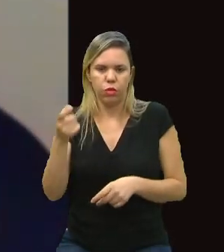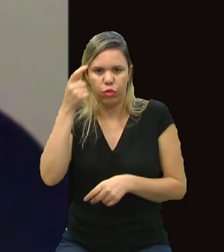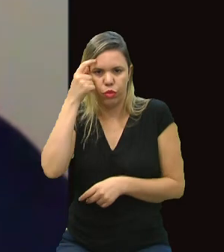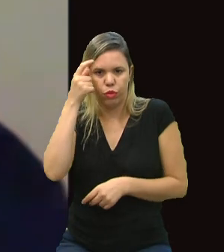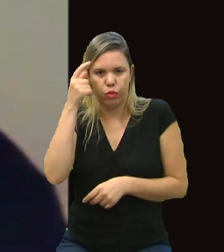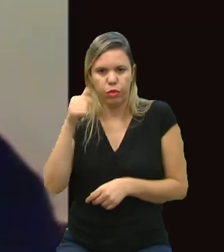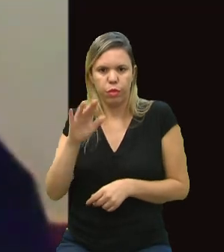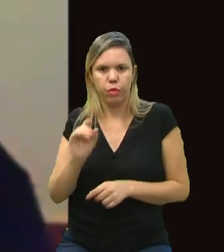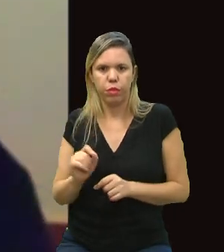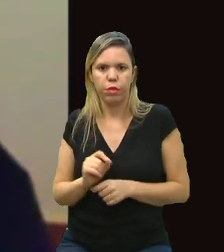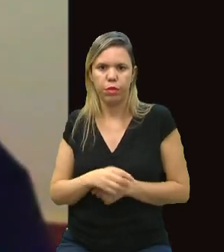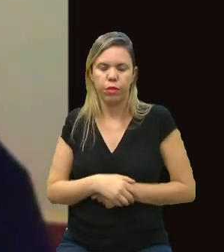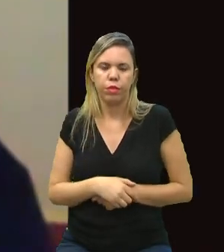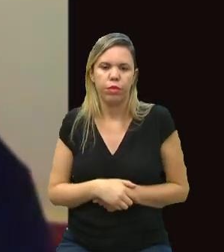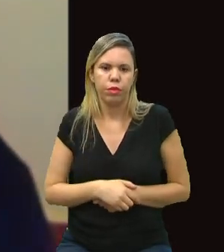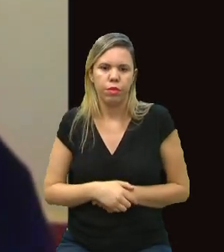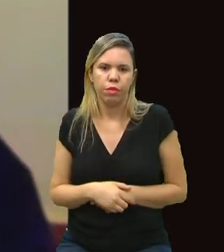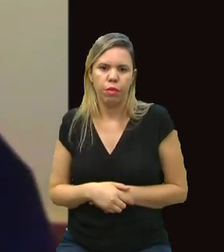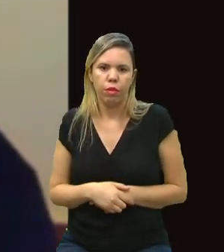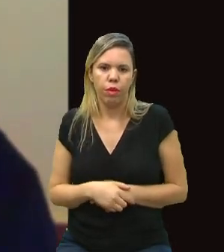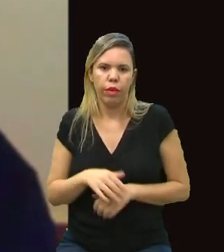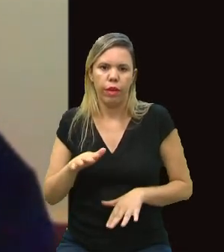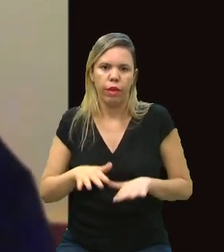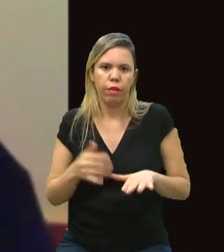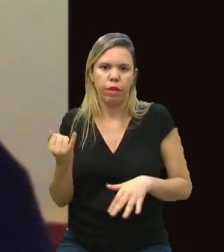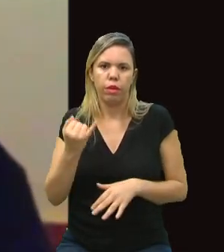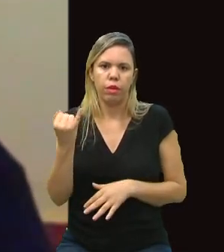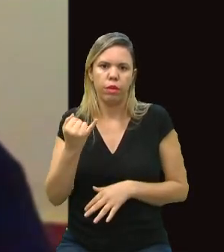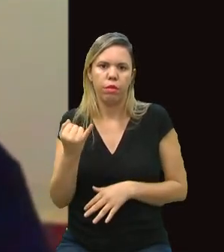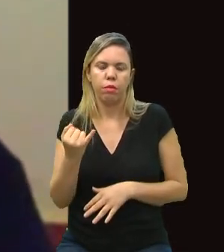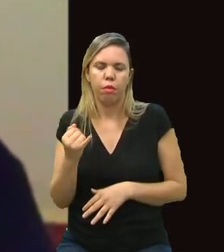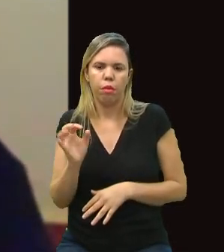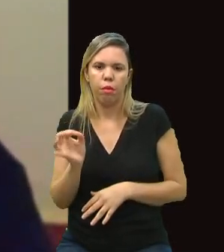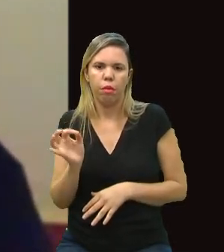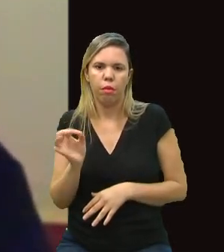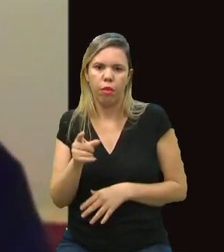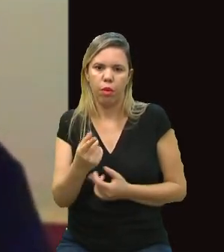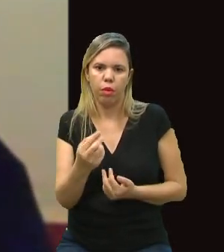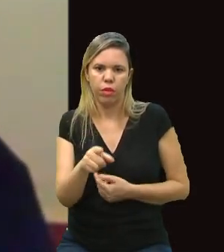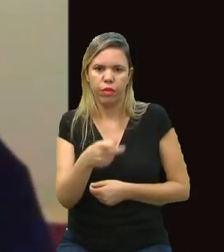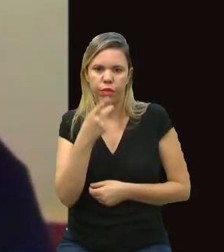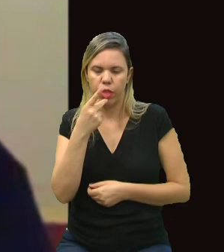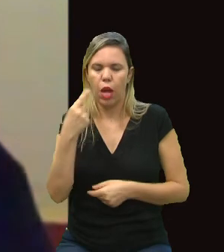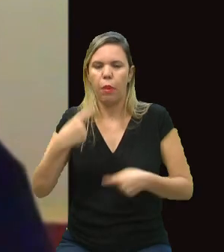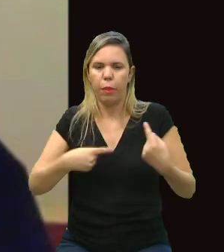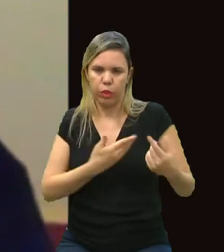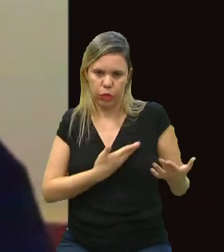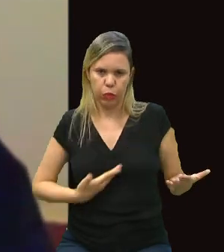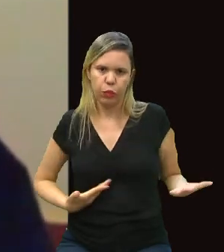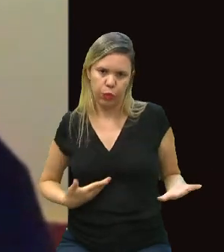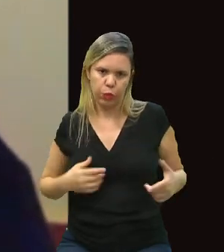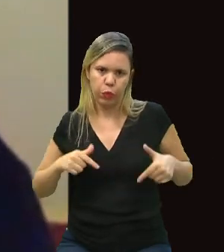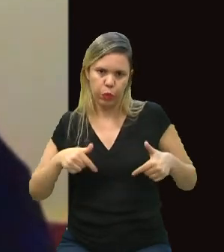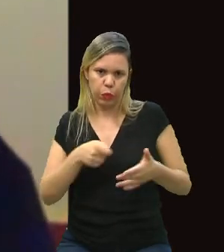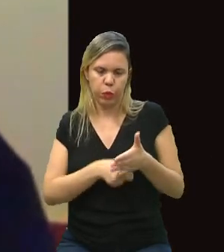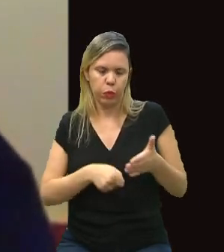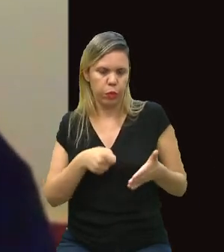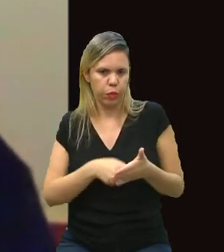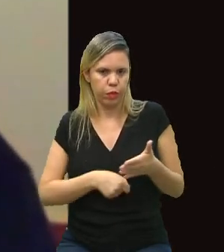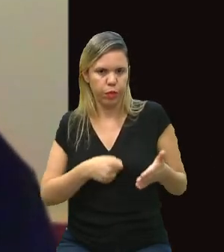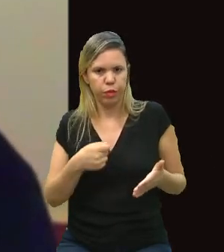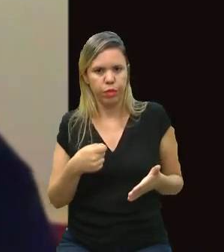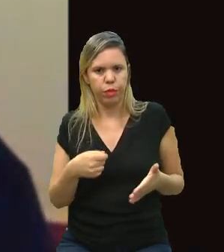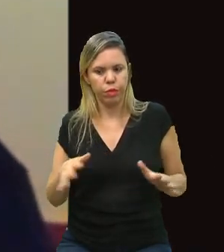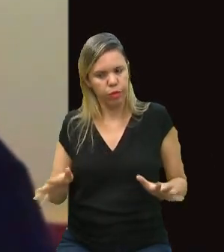do que isso, com certeza, como você falou, são as políticas públicas, né? Que as políticas públicas que vão motivar e ser, de certa maneira,